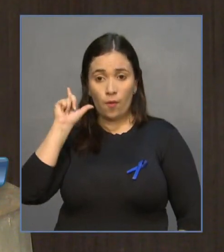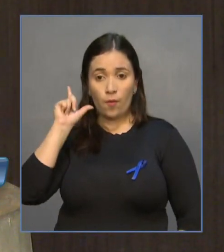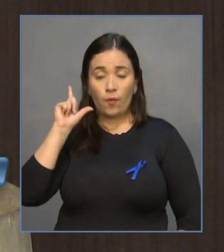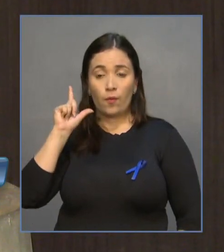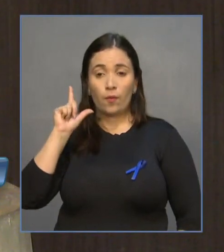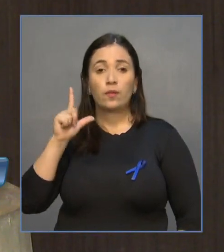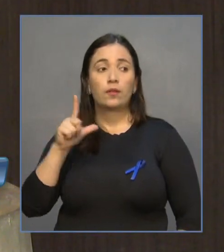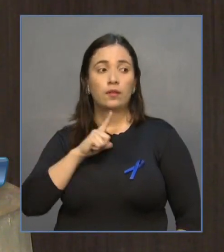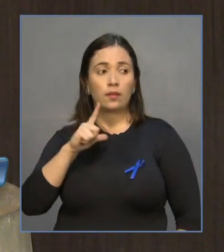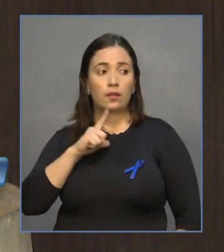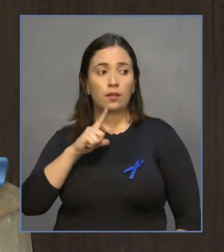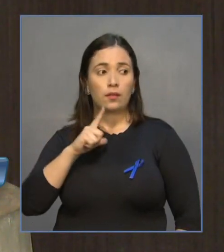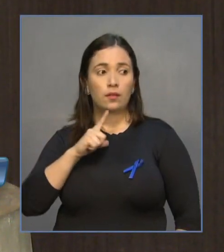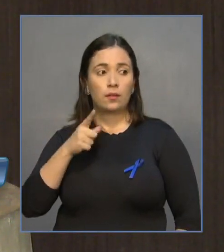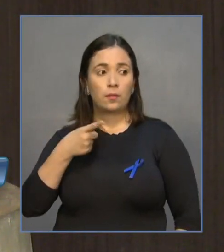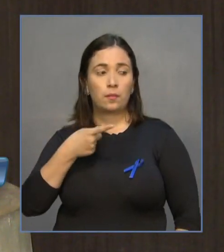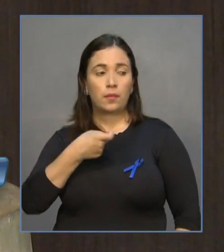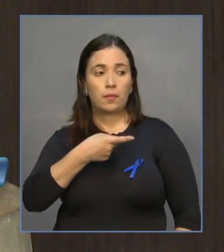tragédia, houve disparos.